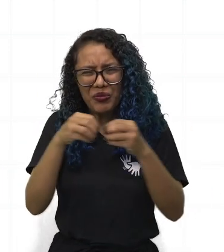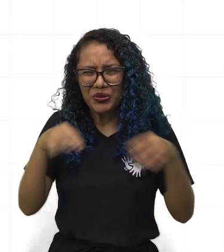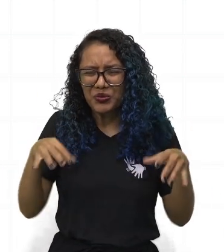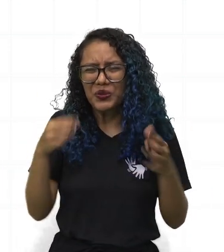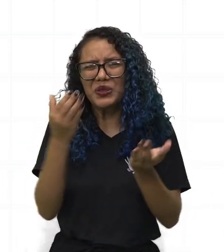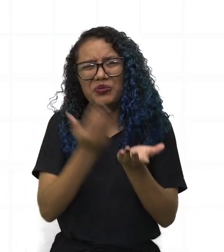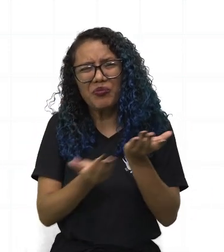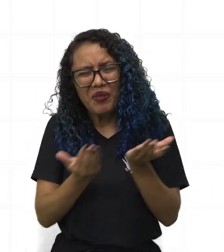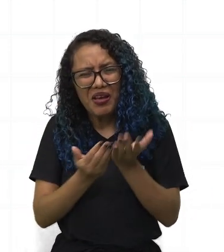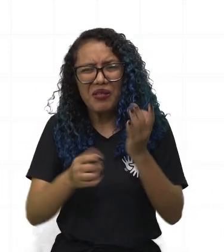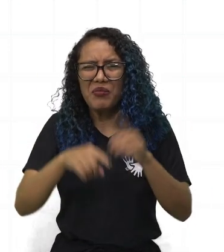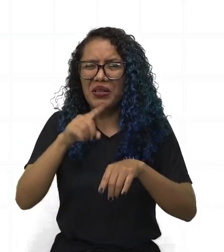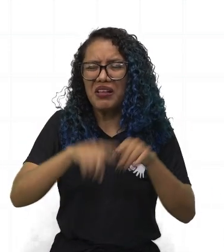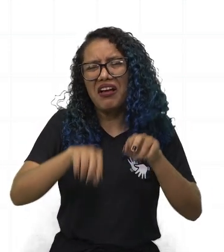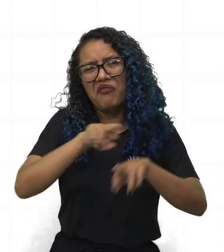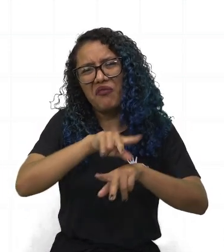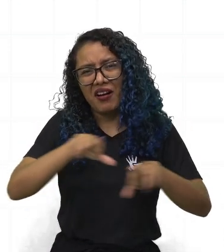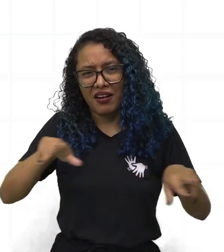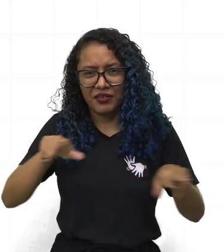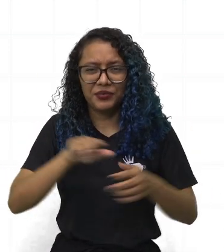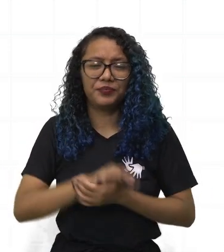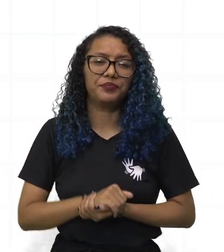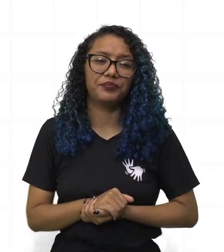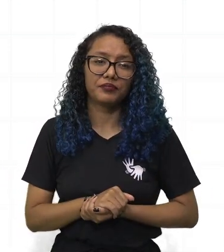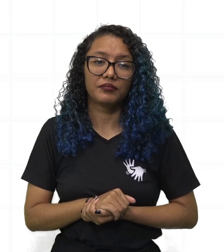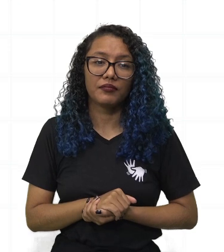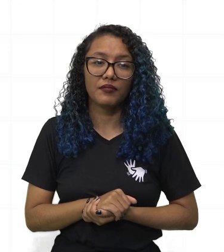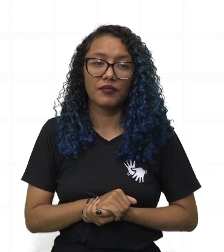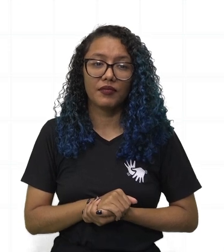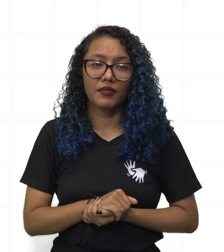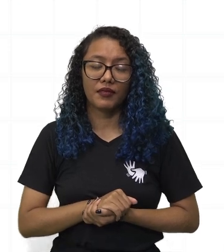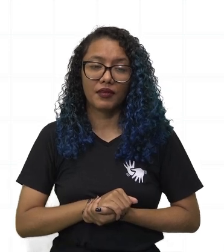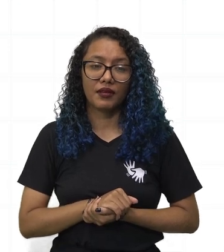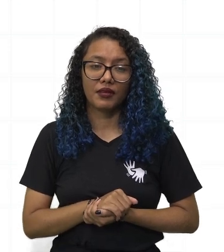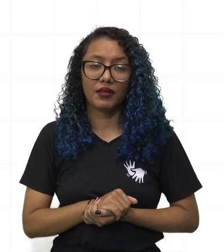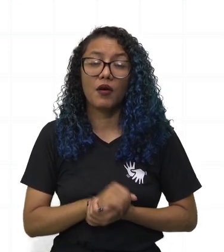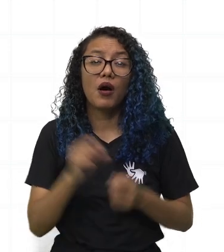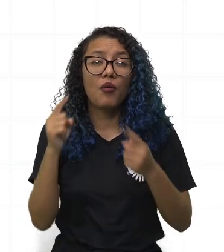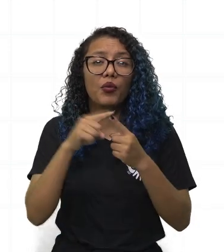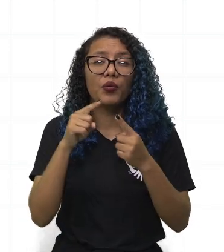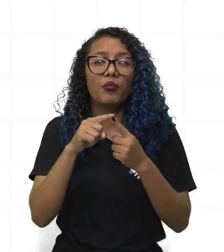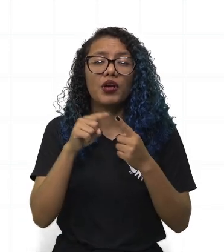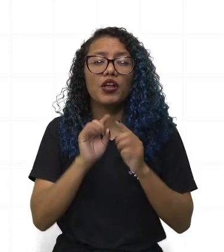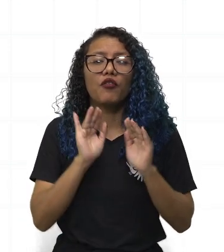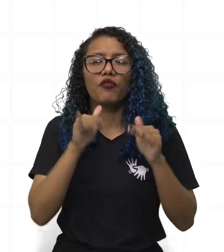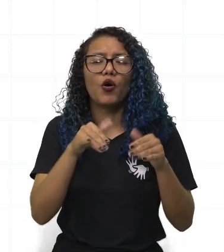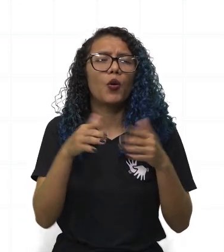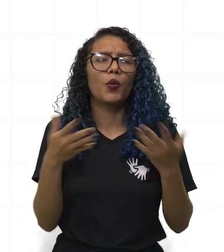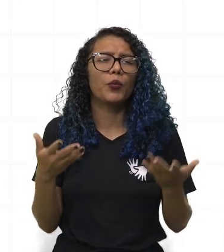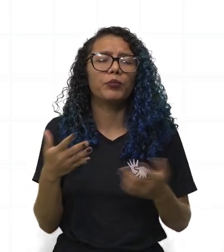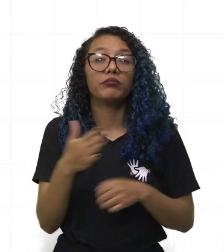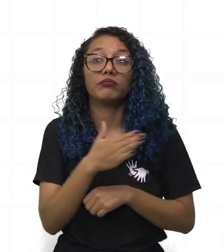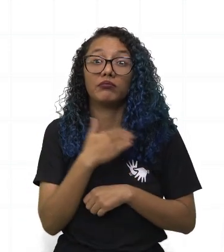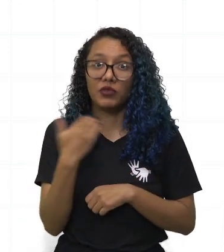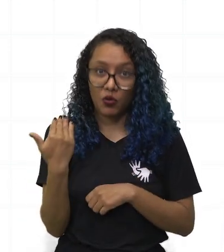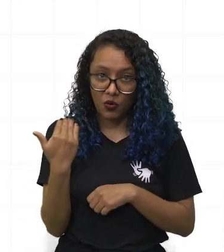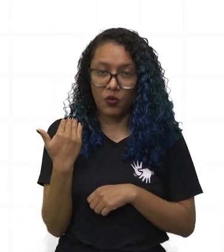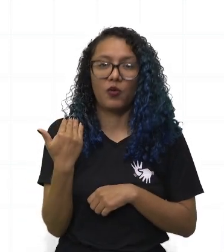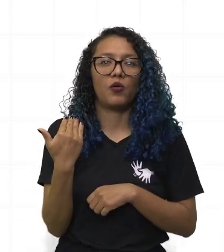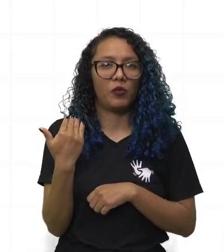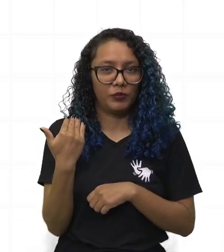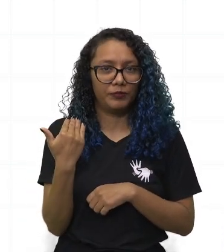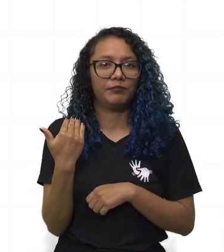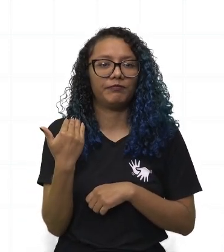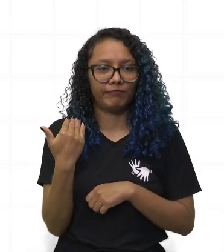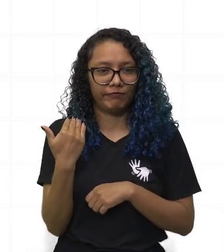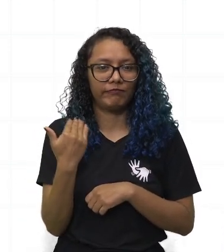perdas materiais, enfim. Aí a primeira manchete foca o quê? Mortes, né? Logo